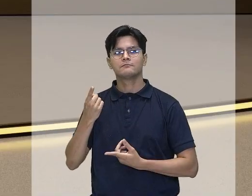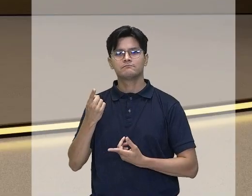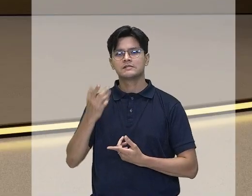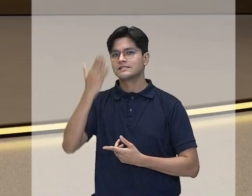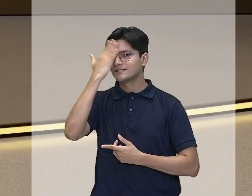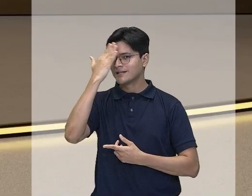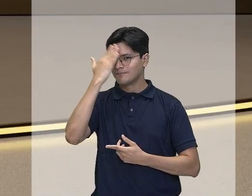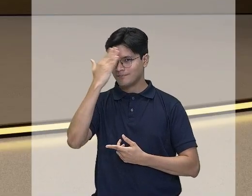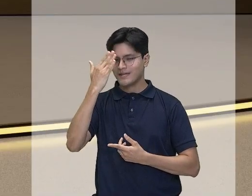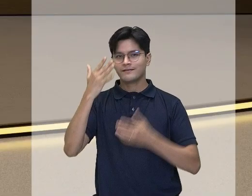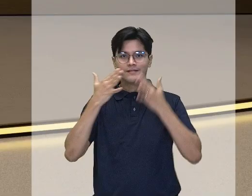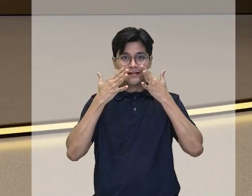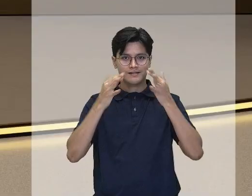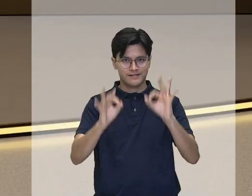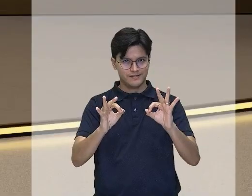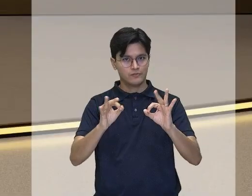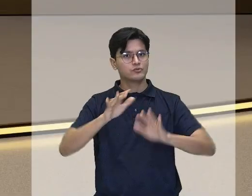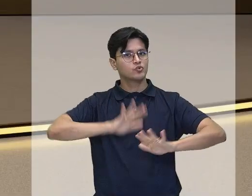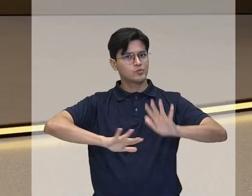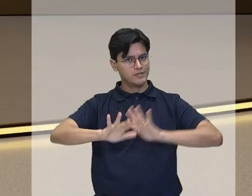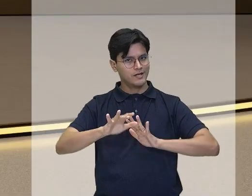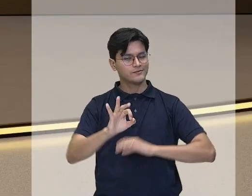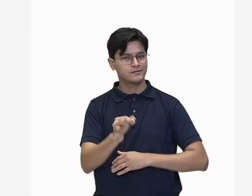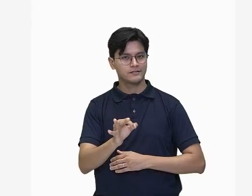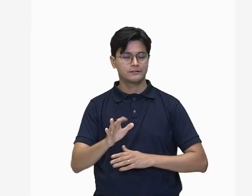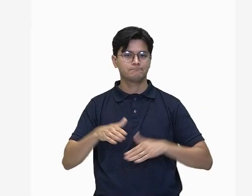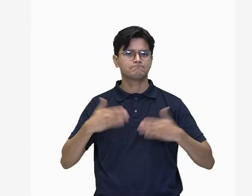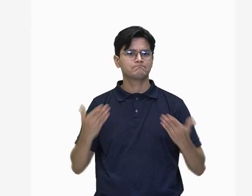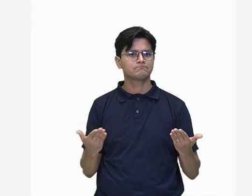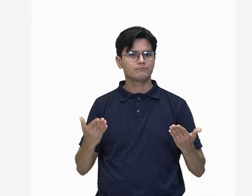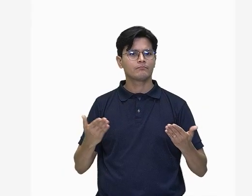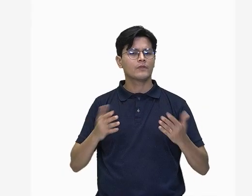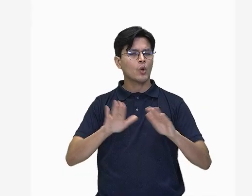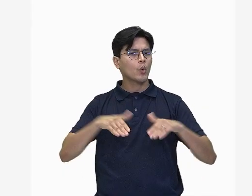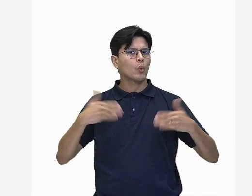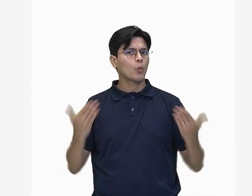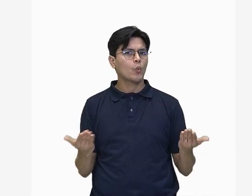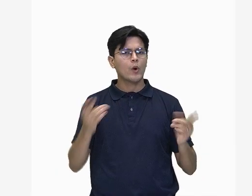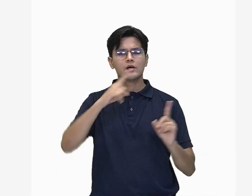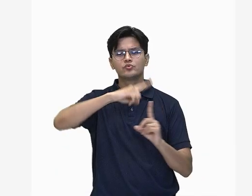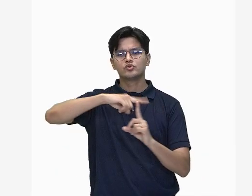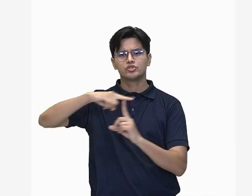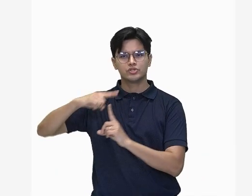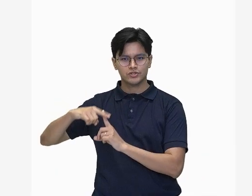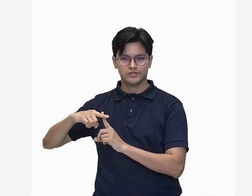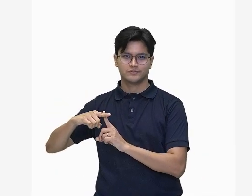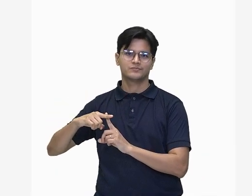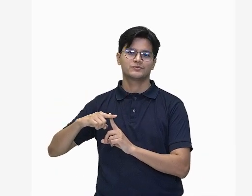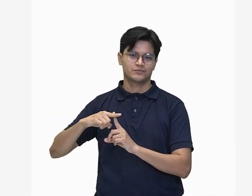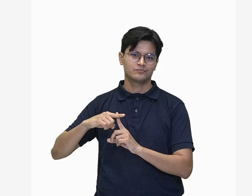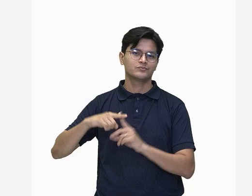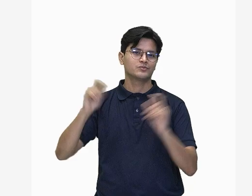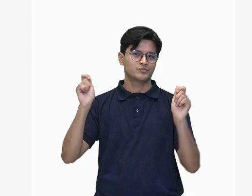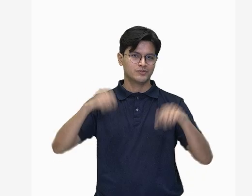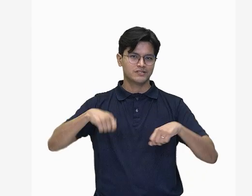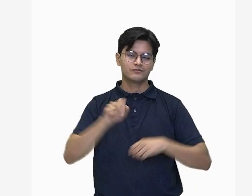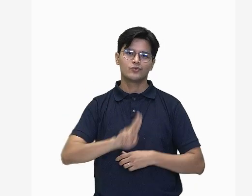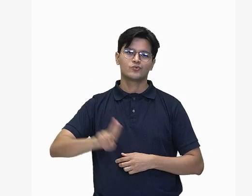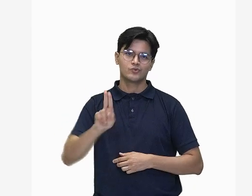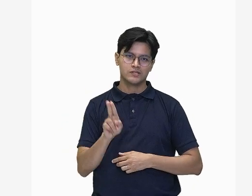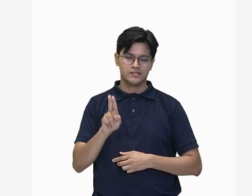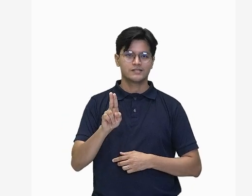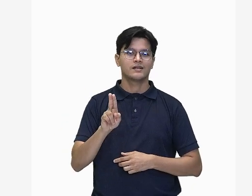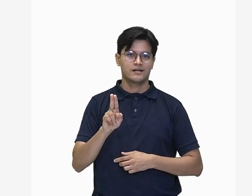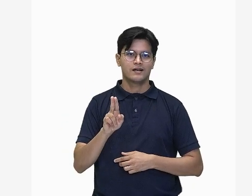a tudo isso, tá certo? Exatamente. Quais são os que eu posso, né, tá ali pegando no SUS? Então, olha aí